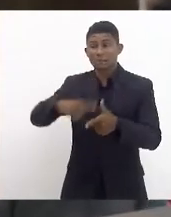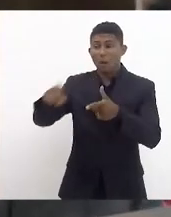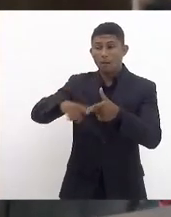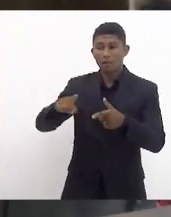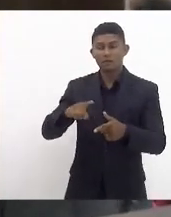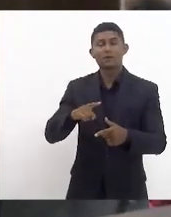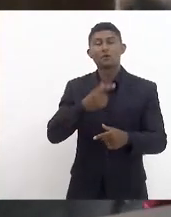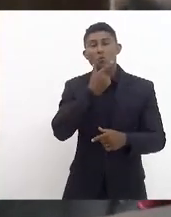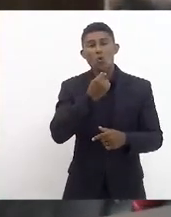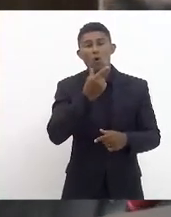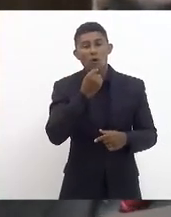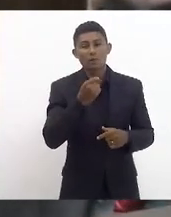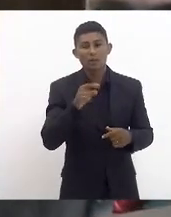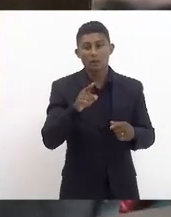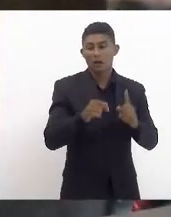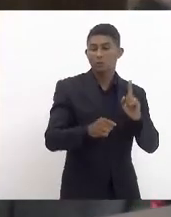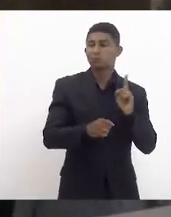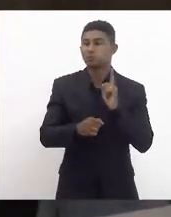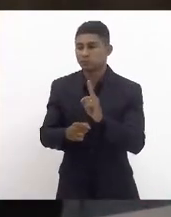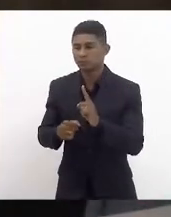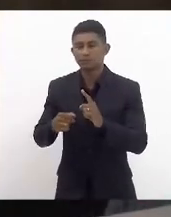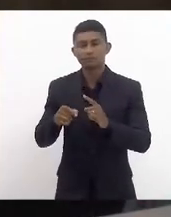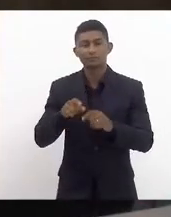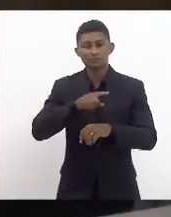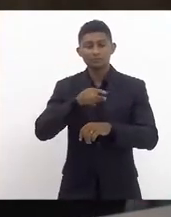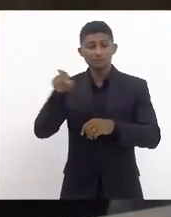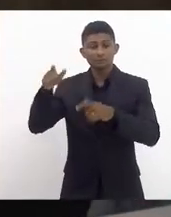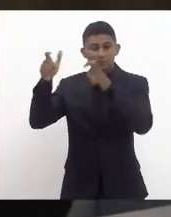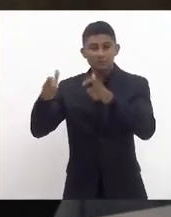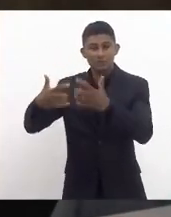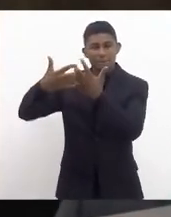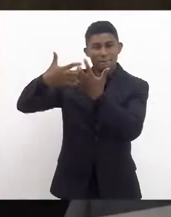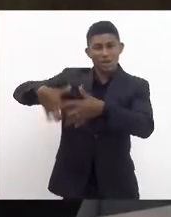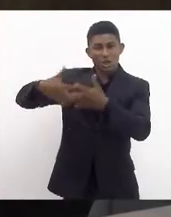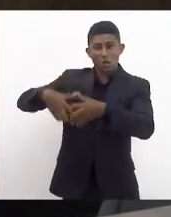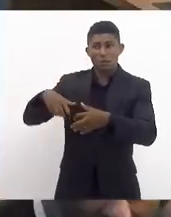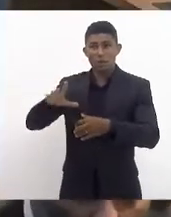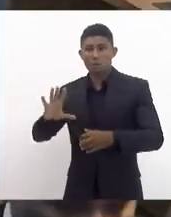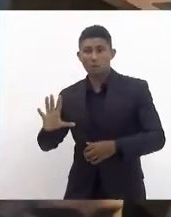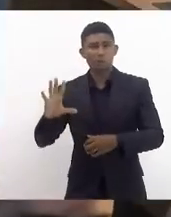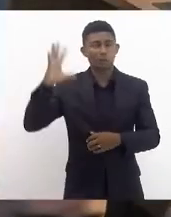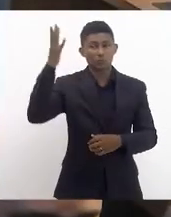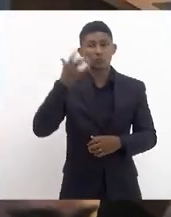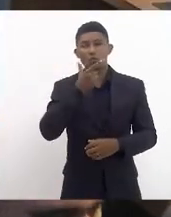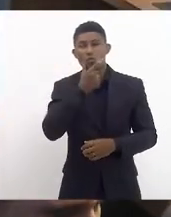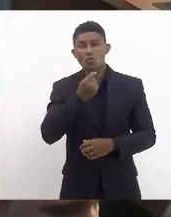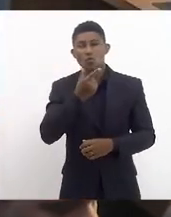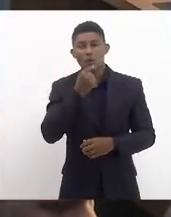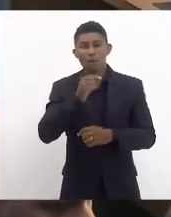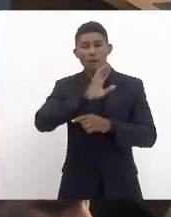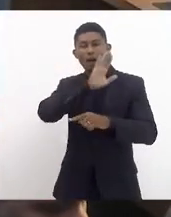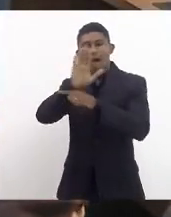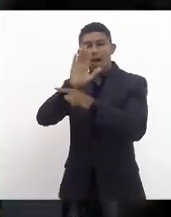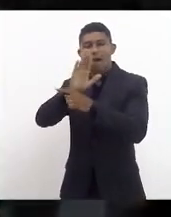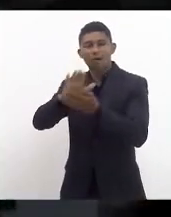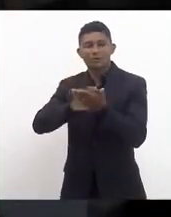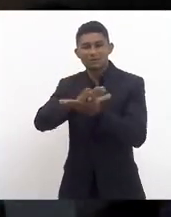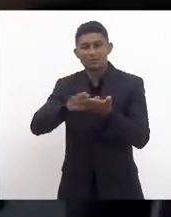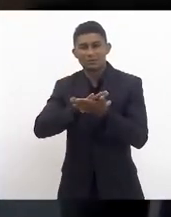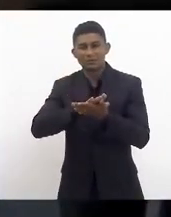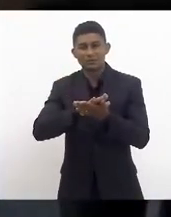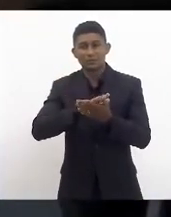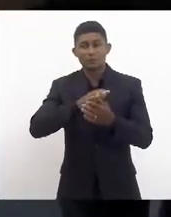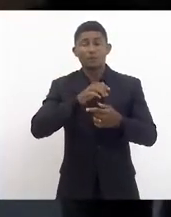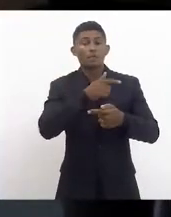aparece. Quando teve a tragédia em Petrópolis, o Zé do Caixão não moveu uma palha para ajudar ninguém. Mas uma semana depois, ele chegou